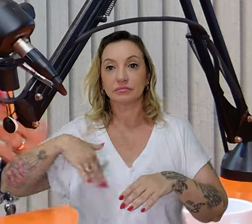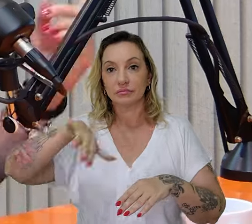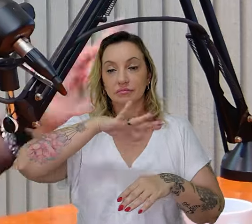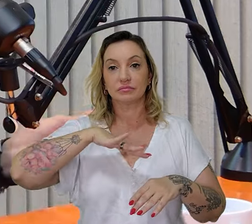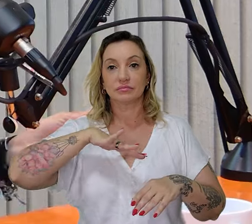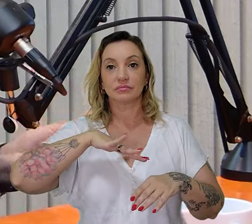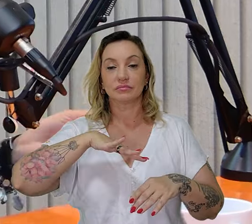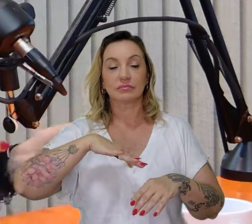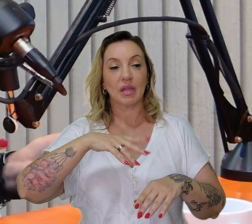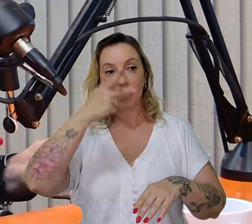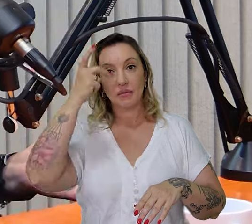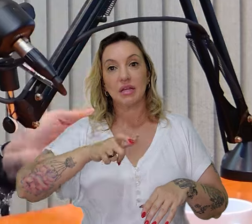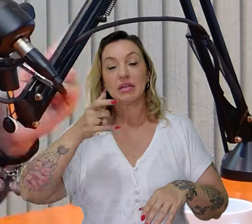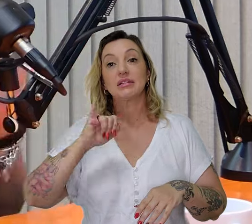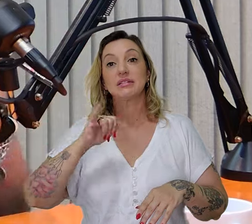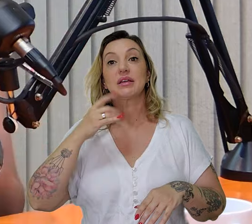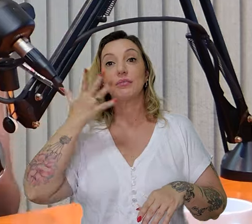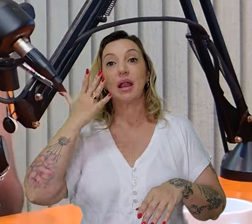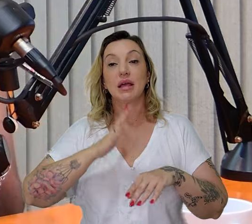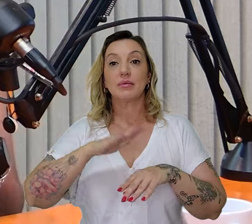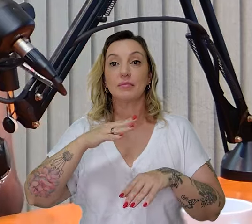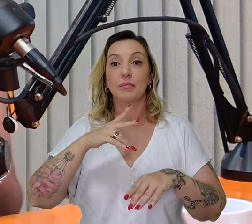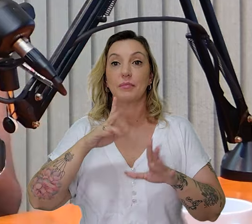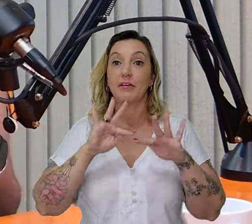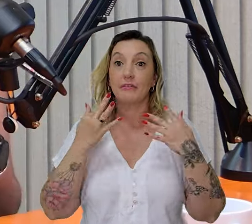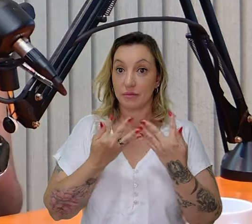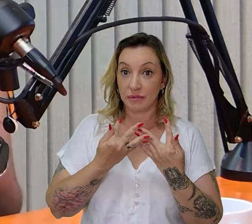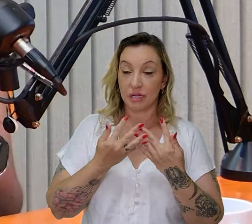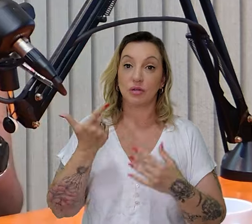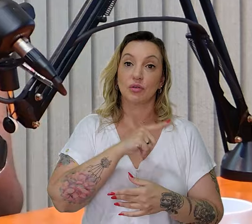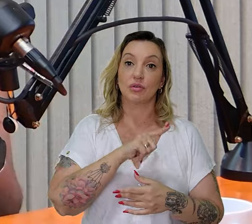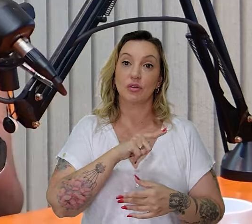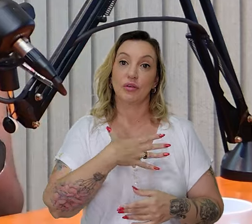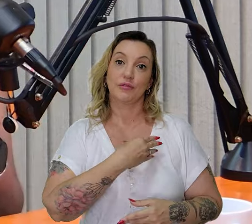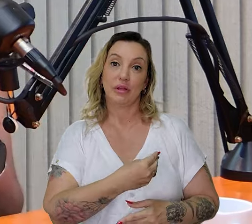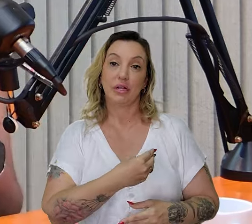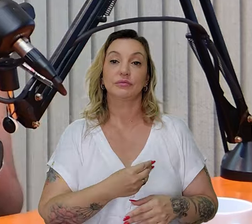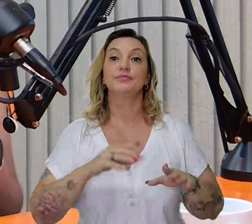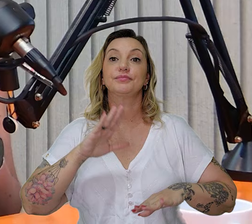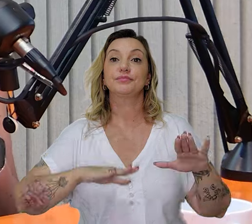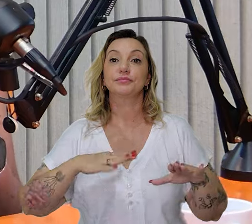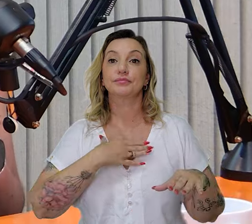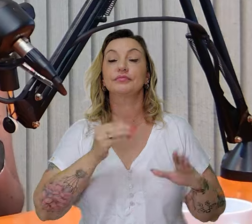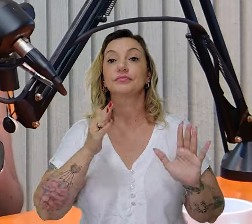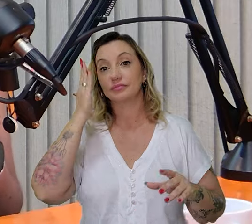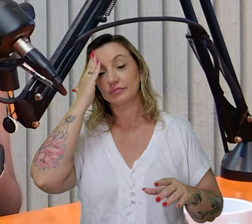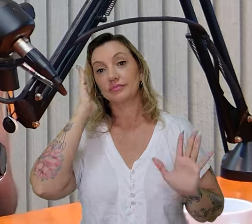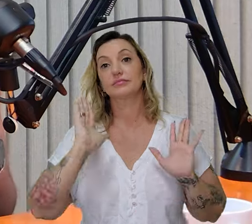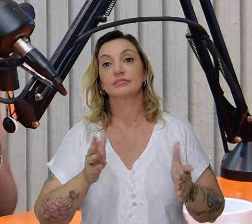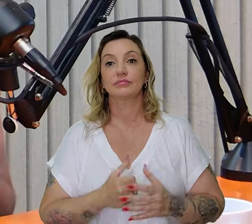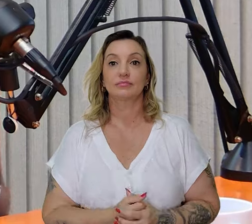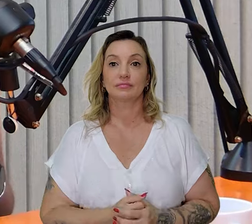tivesse mais palestra para pais é verdade do que pros filhos porque muitas vezes os filhos já sabem o que eles querem eles precisam só de um empurrãozinho